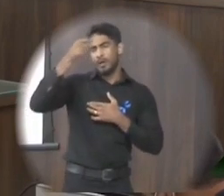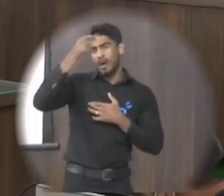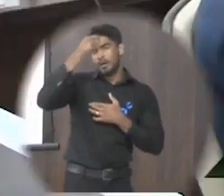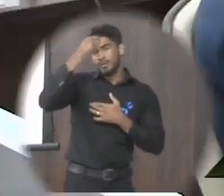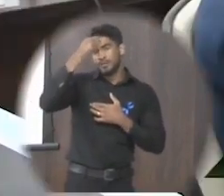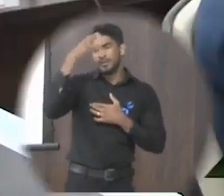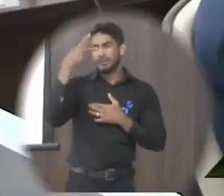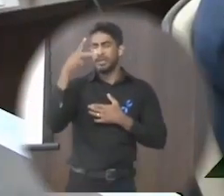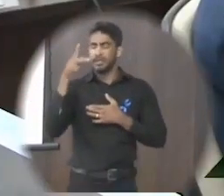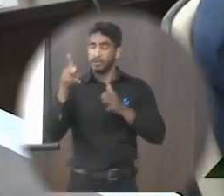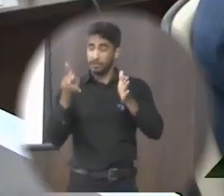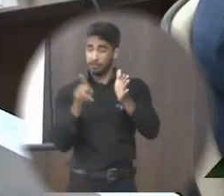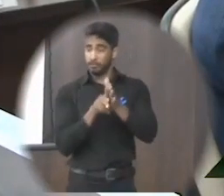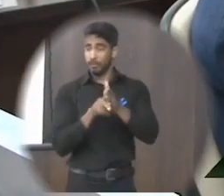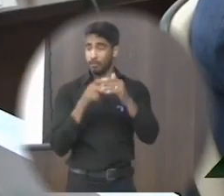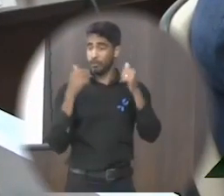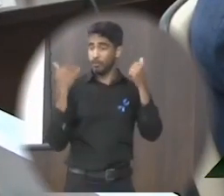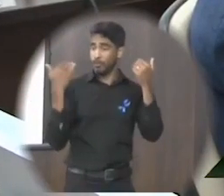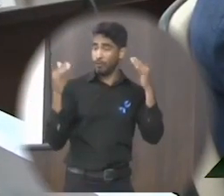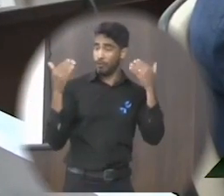próprio homenageado.